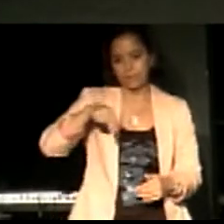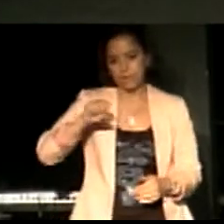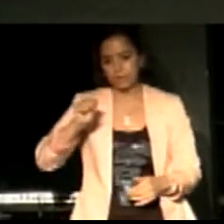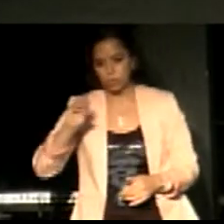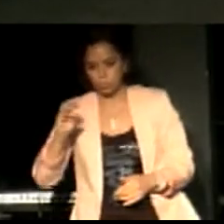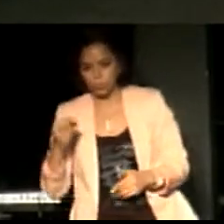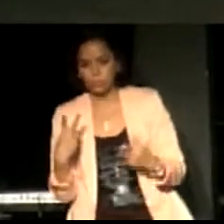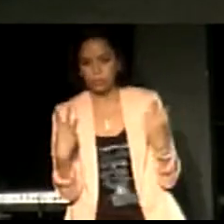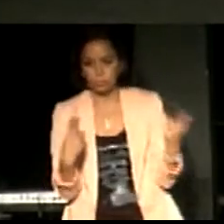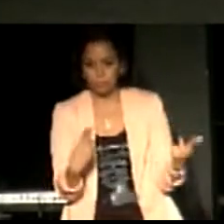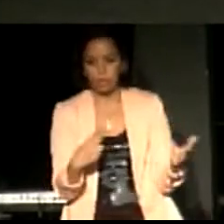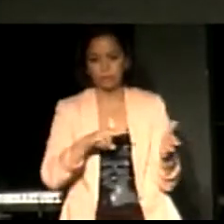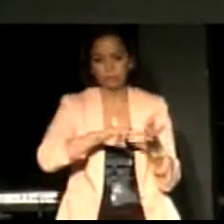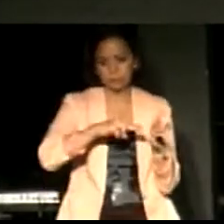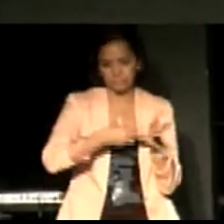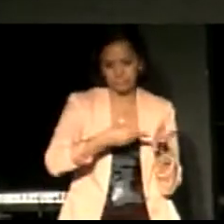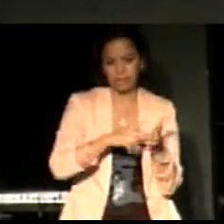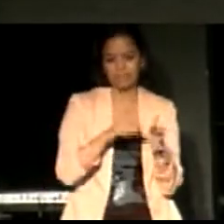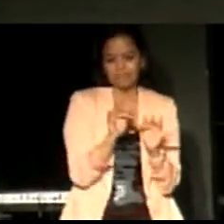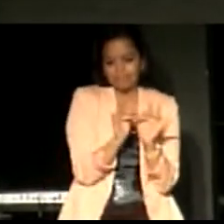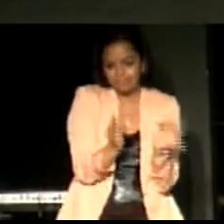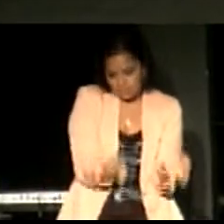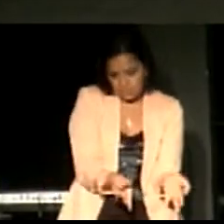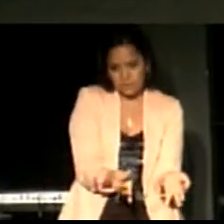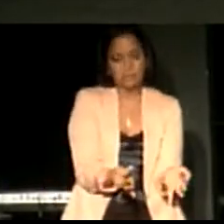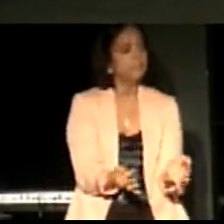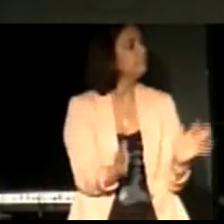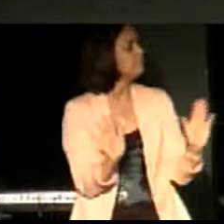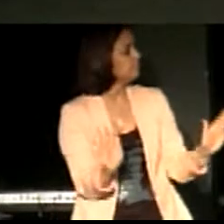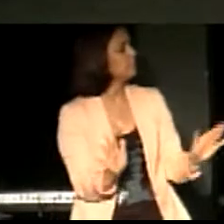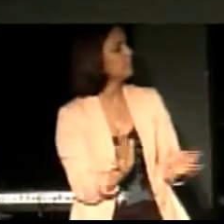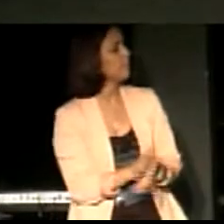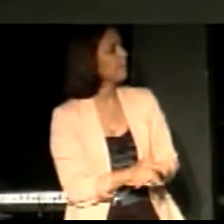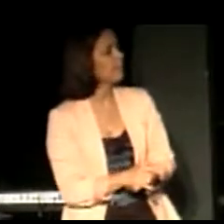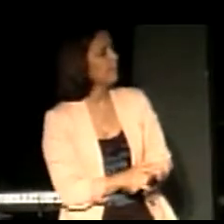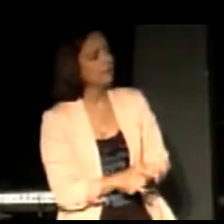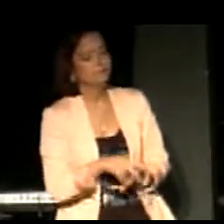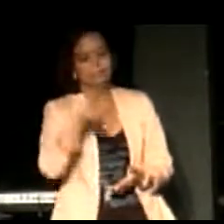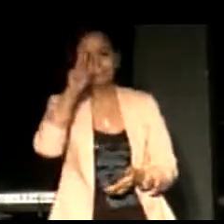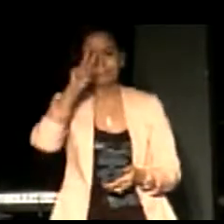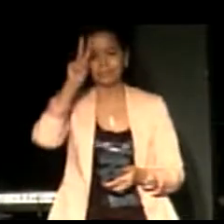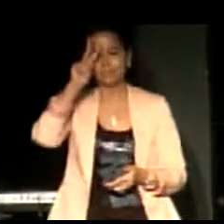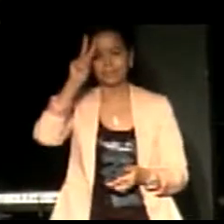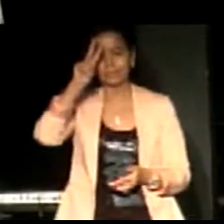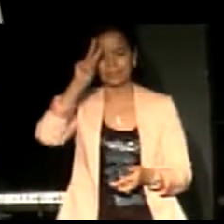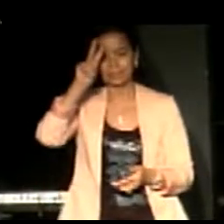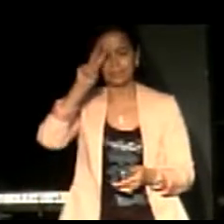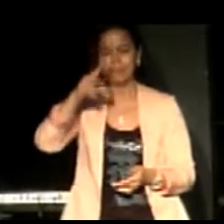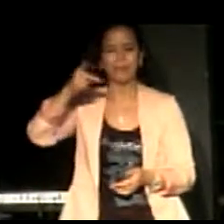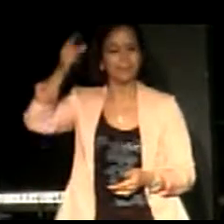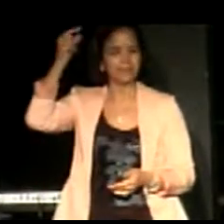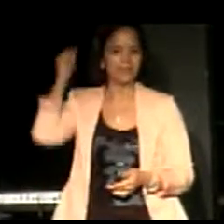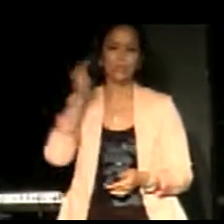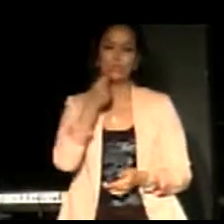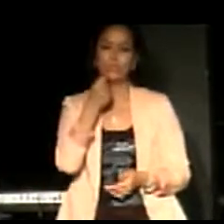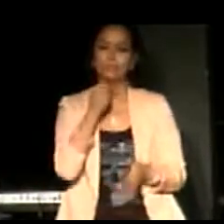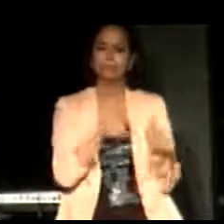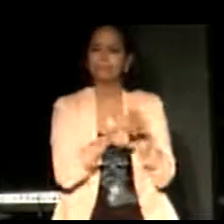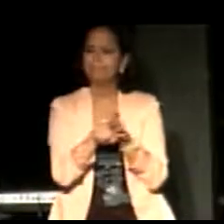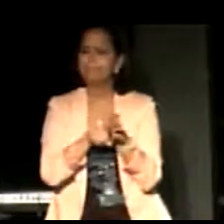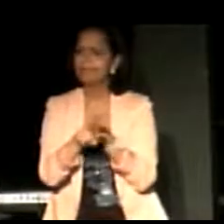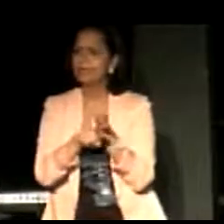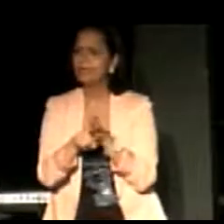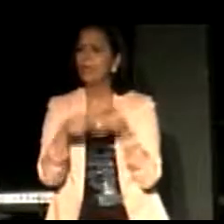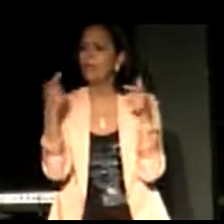terra. E a resposta àquela pergunta lançada pelo Camilo Castelo Branco na